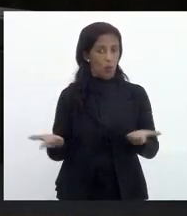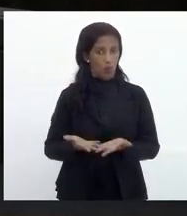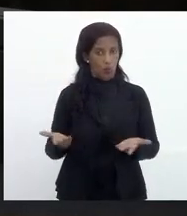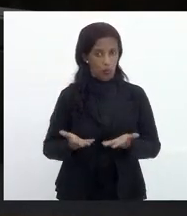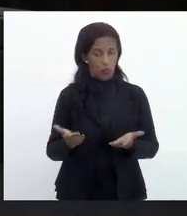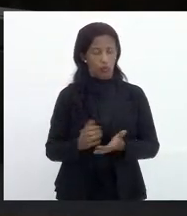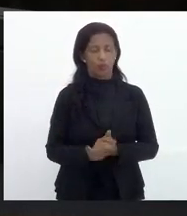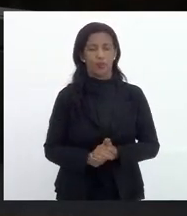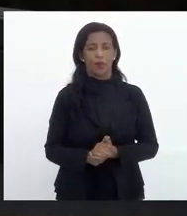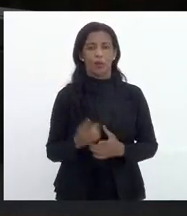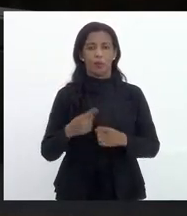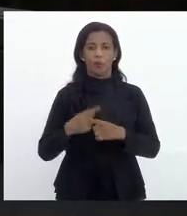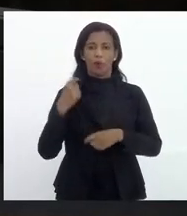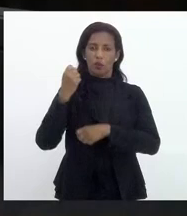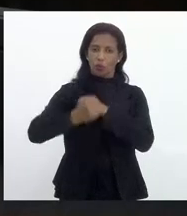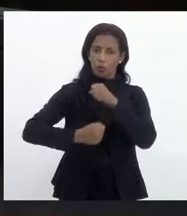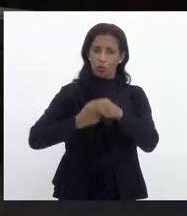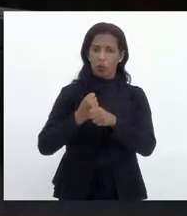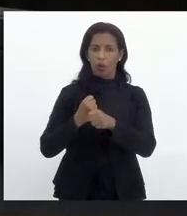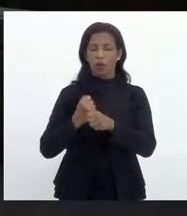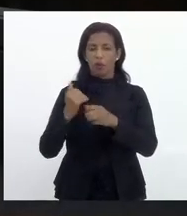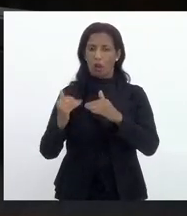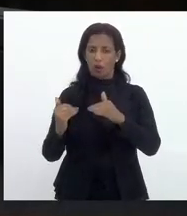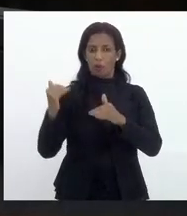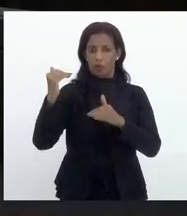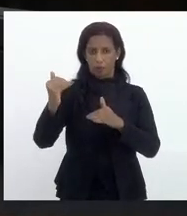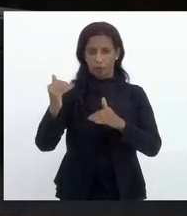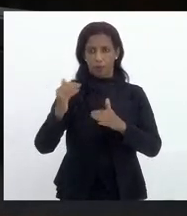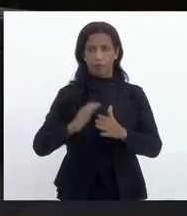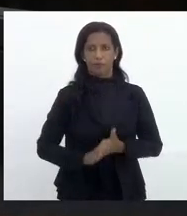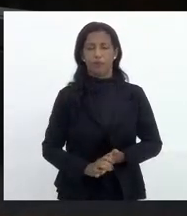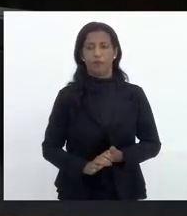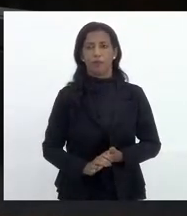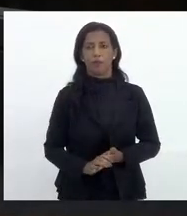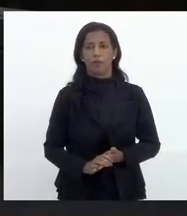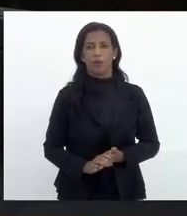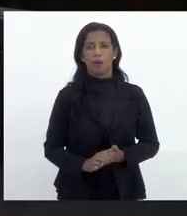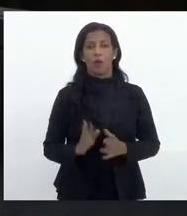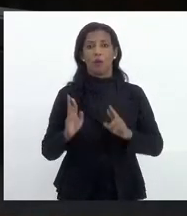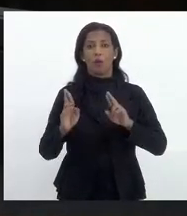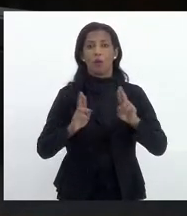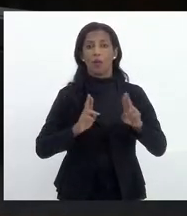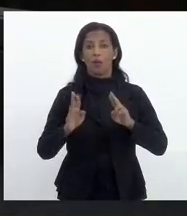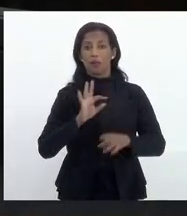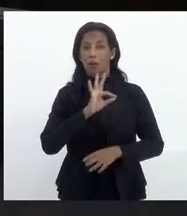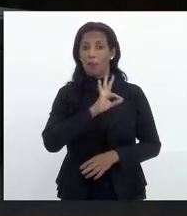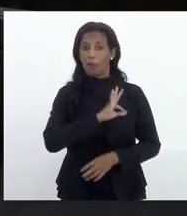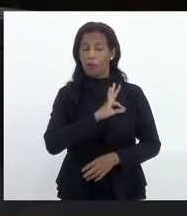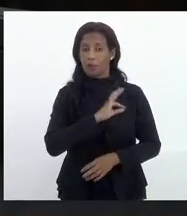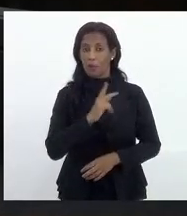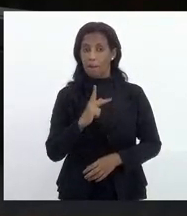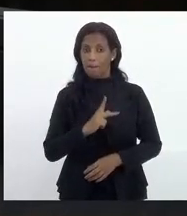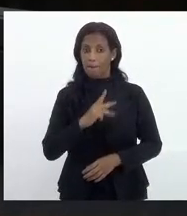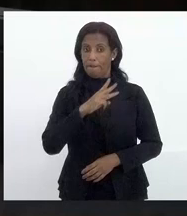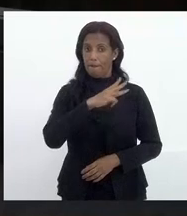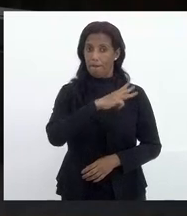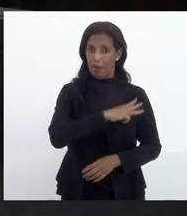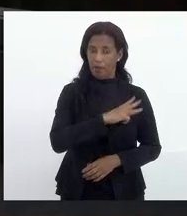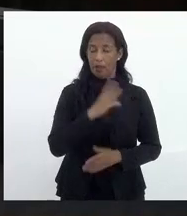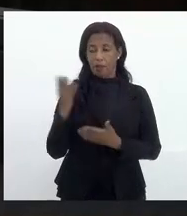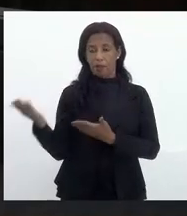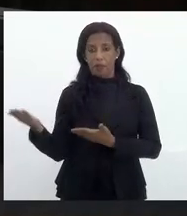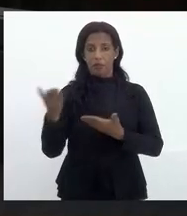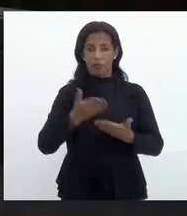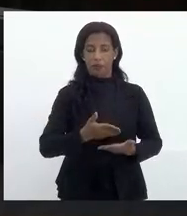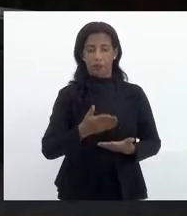que todo ano em janeiro o teto aumenta tá com relação aos policiais militares Tá